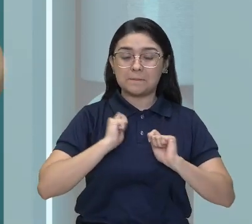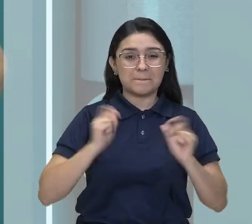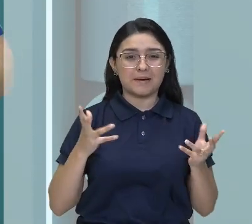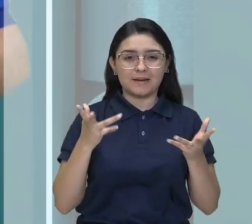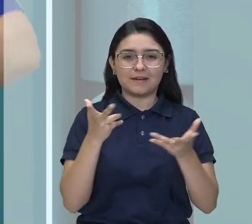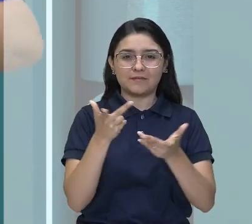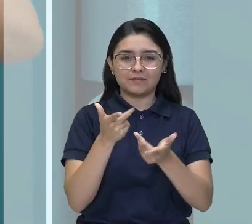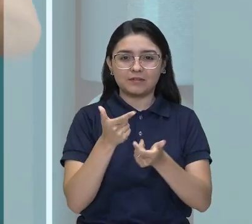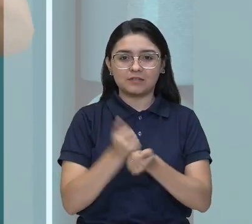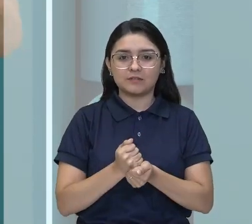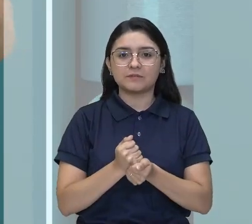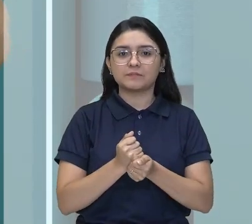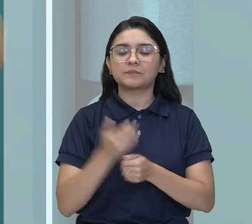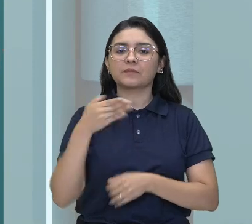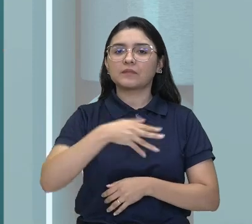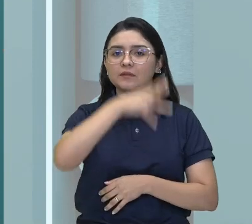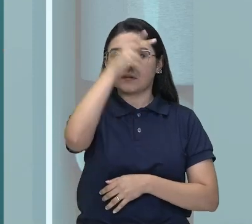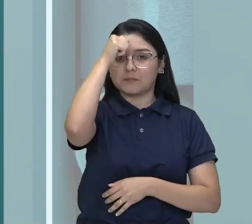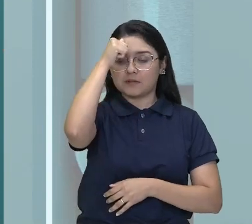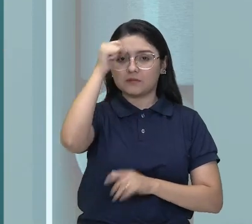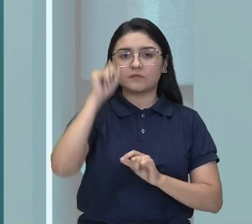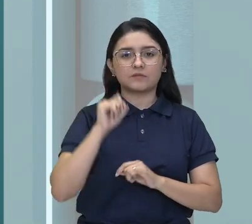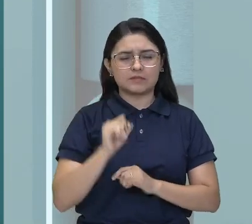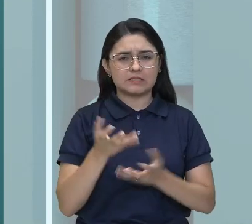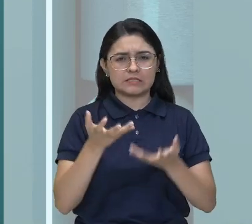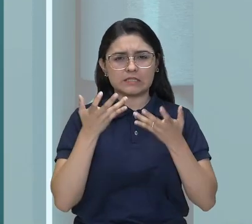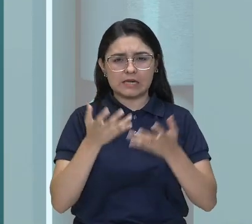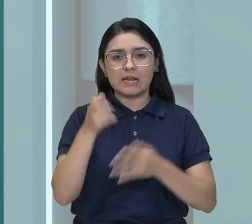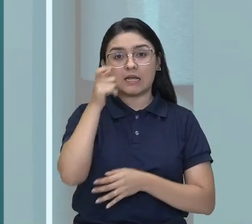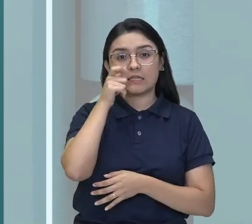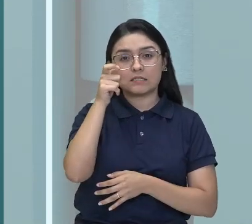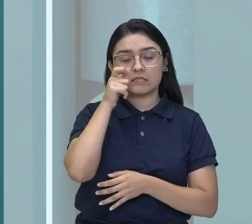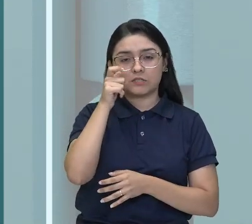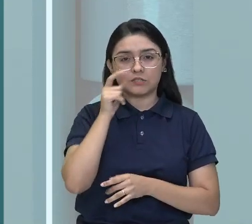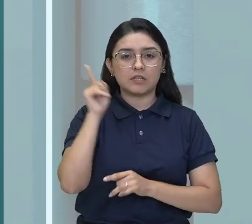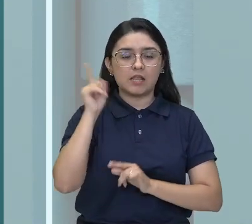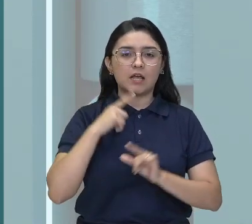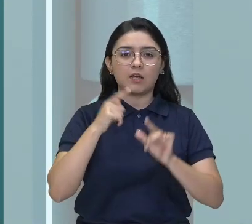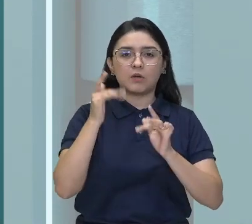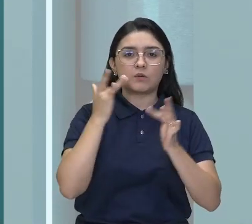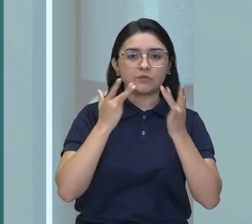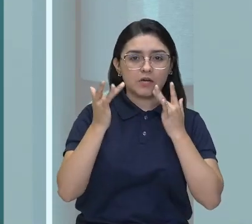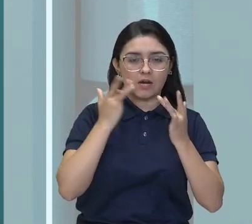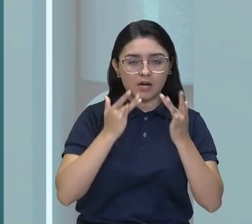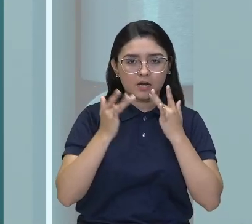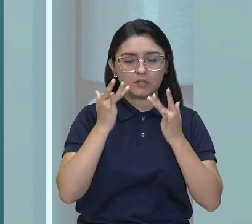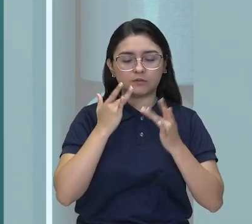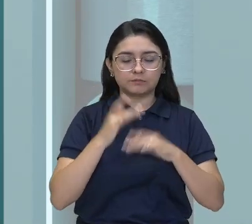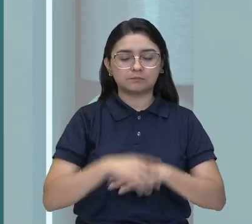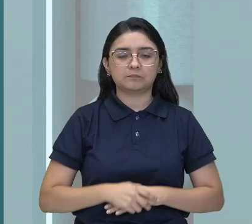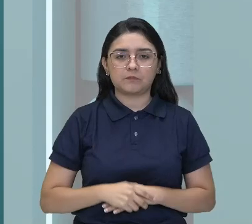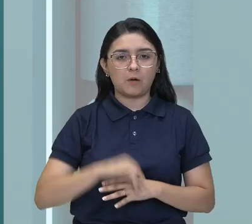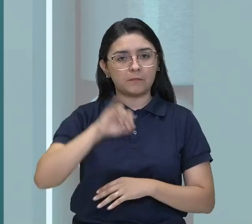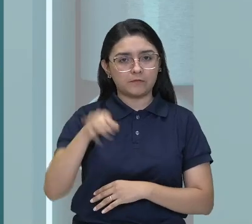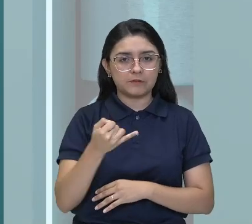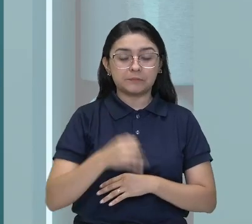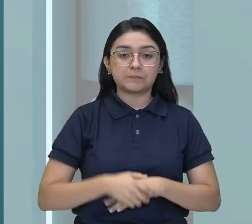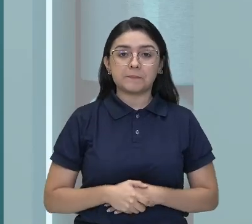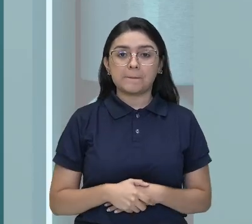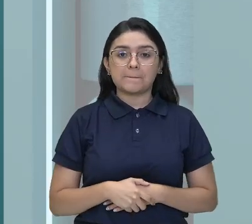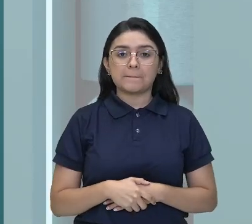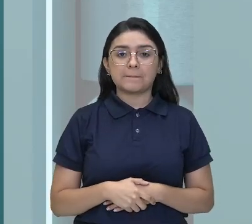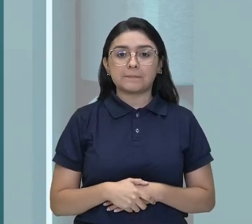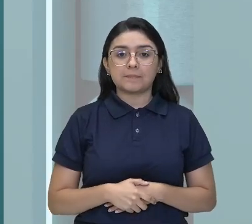aqui em Manaus e quiserem prestigiar, se ela estiver em espetáculo no teatro, não percam essa oportunidade. Então, o